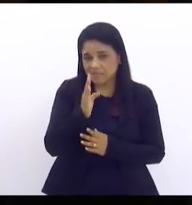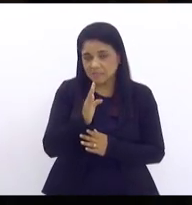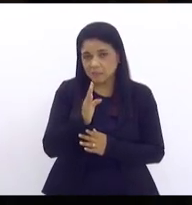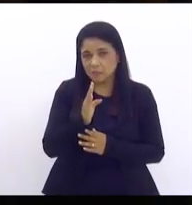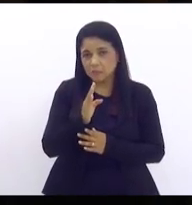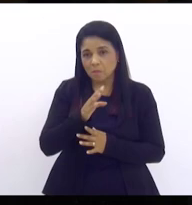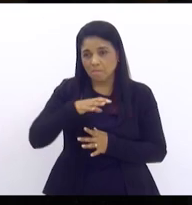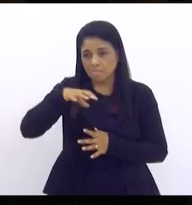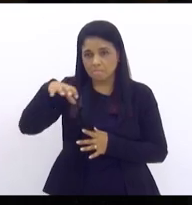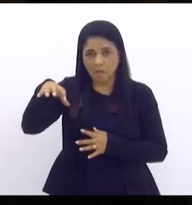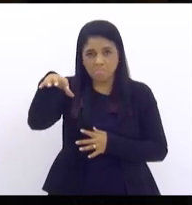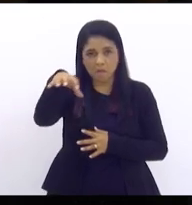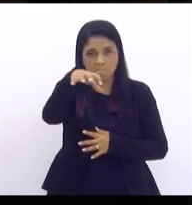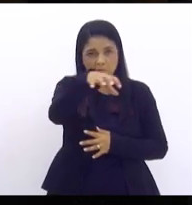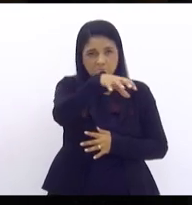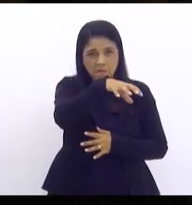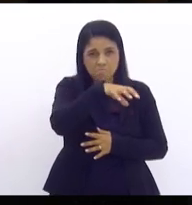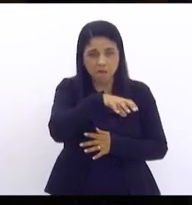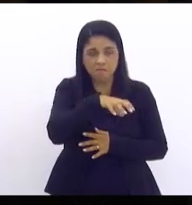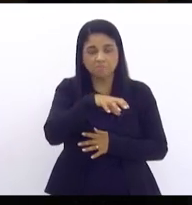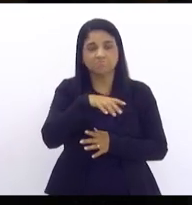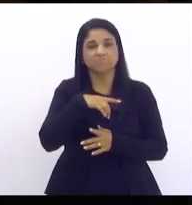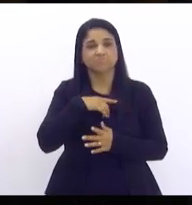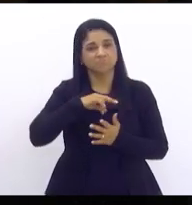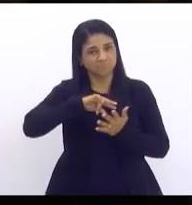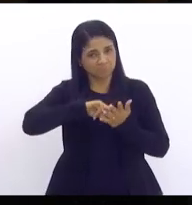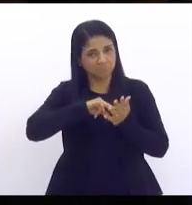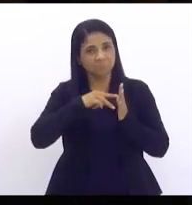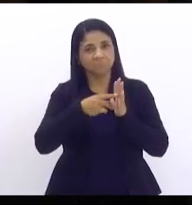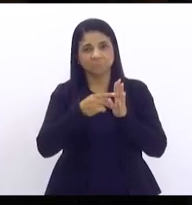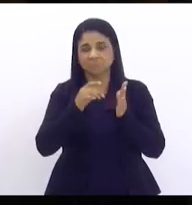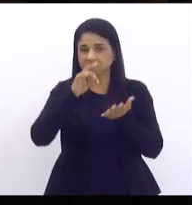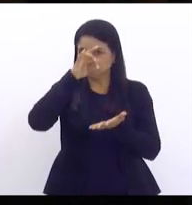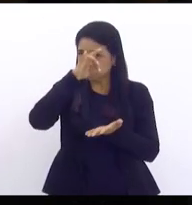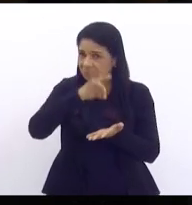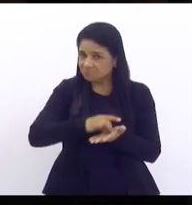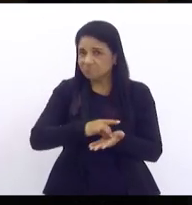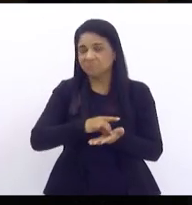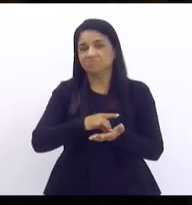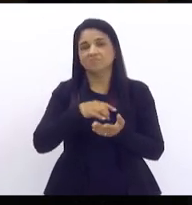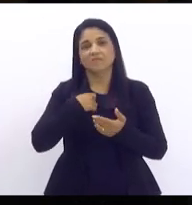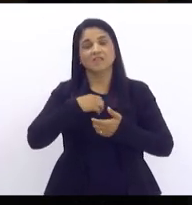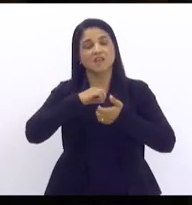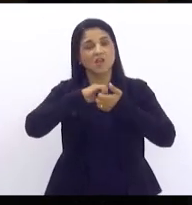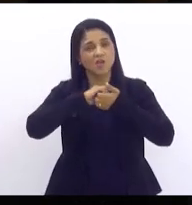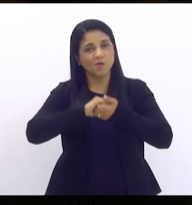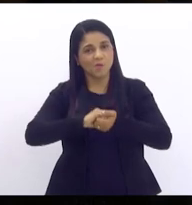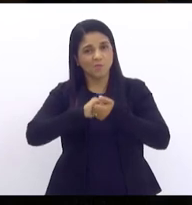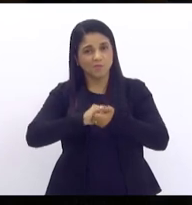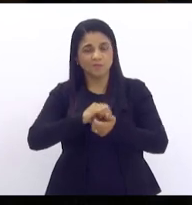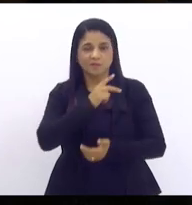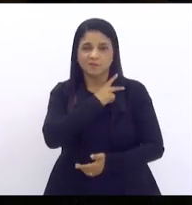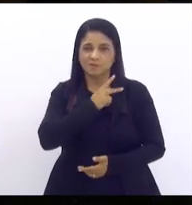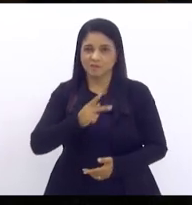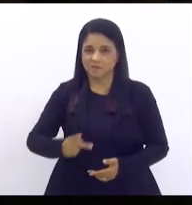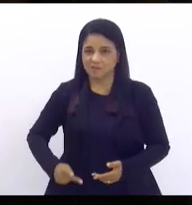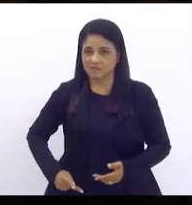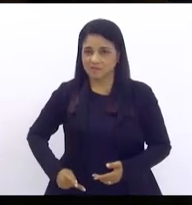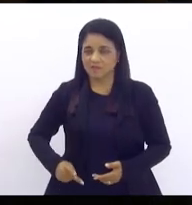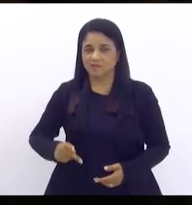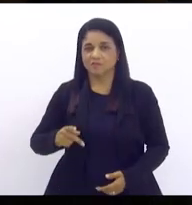absolutamente significativa. Por isso, queria também cumprimentar o presidente nacional